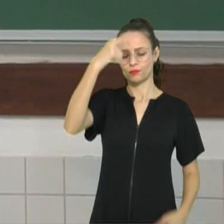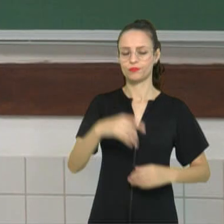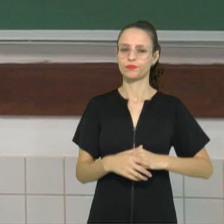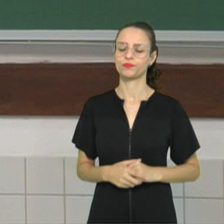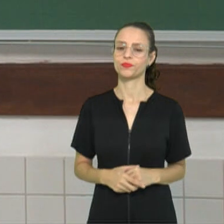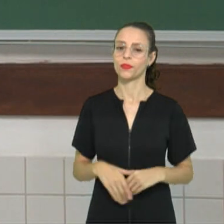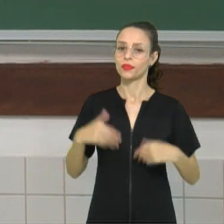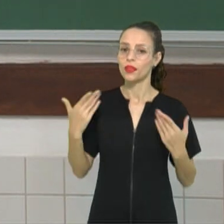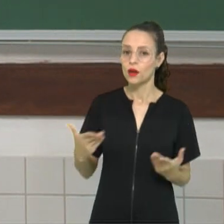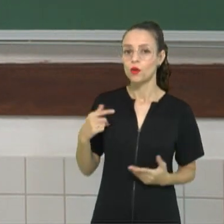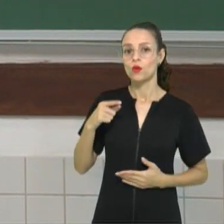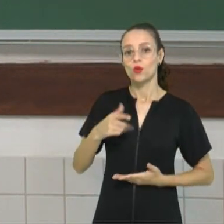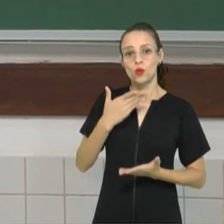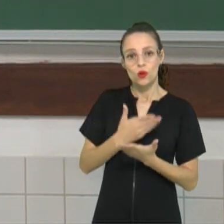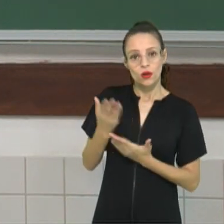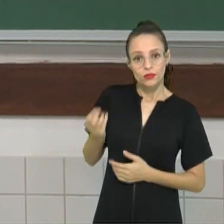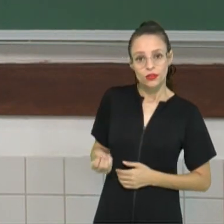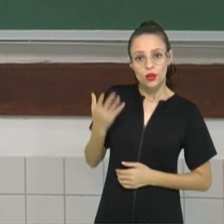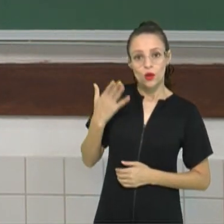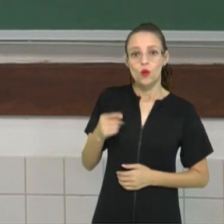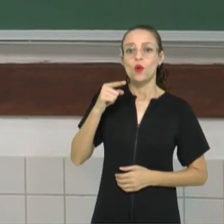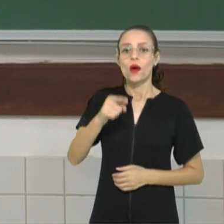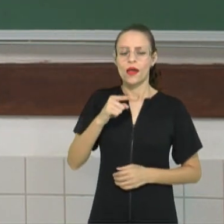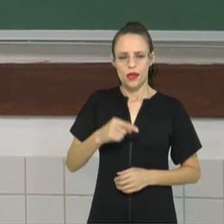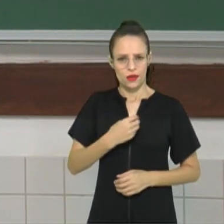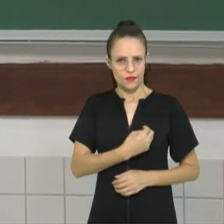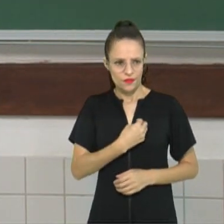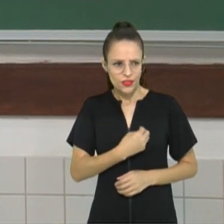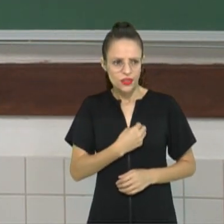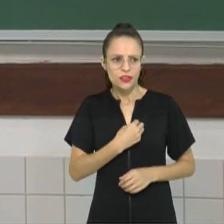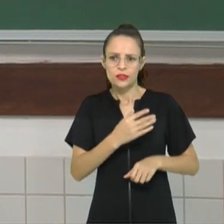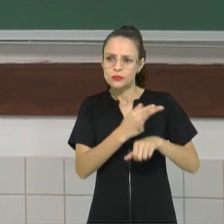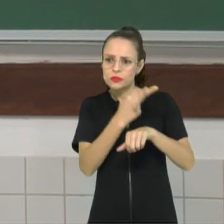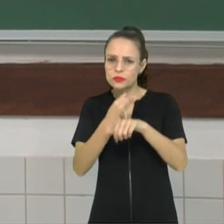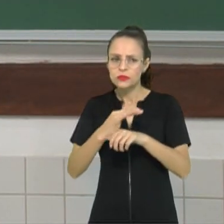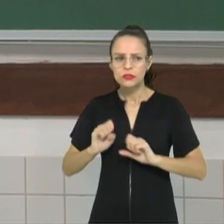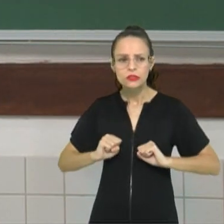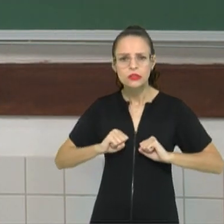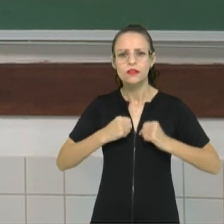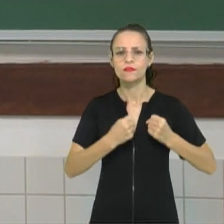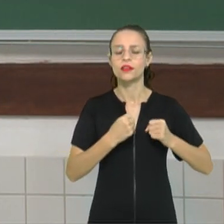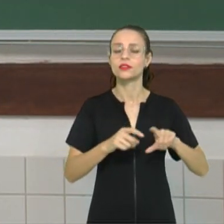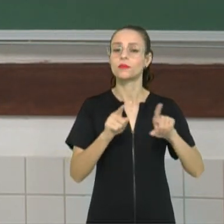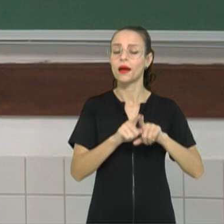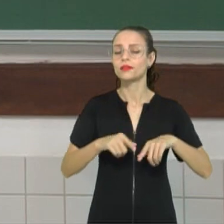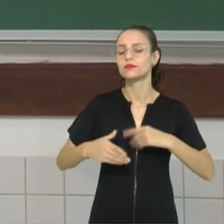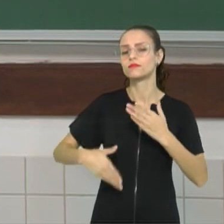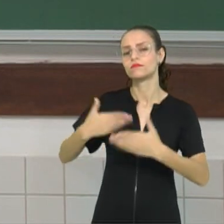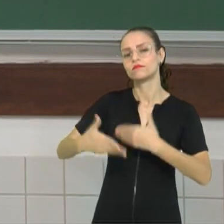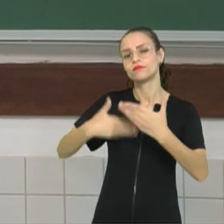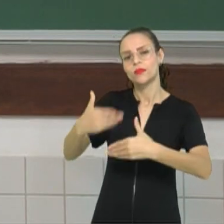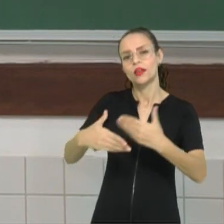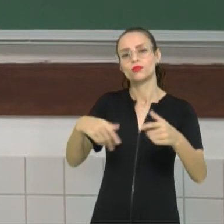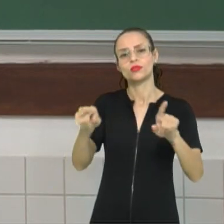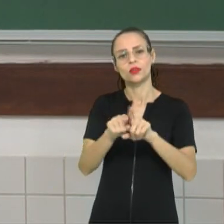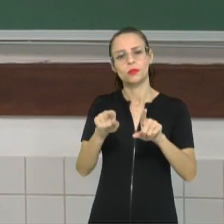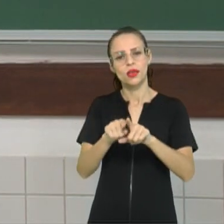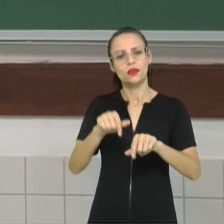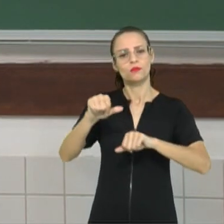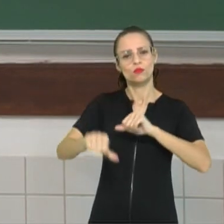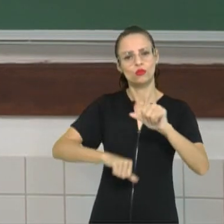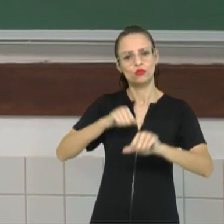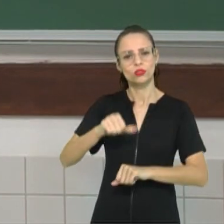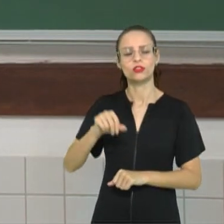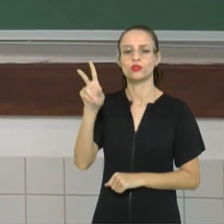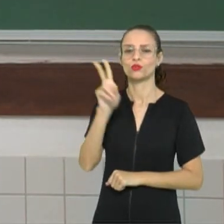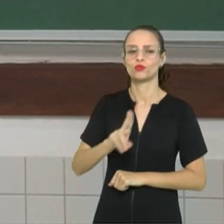início, utilizou-se como forma de sobrevivência, como forma de defesa, né? E com o passar do tempo, ali também utilizou-se